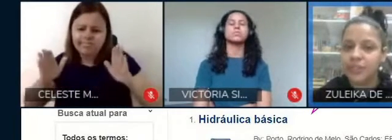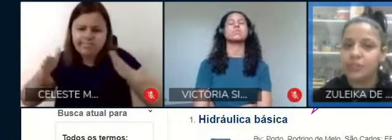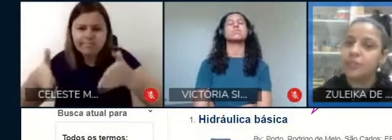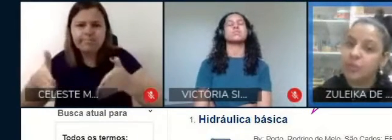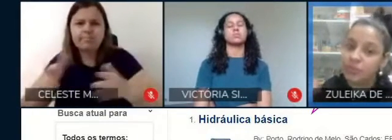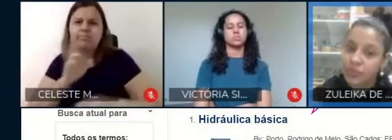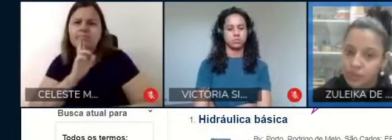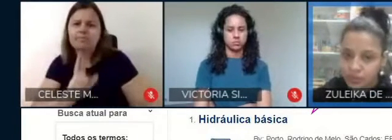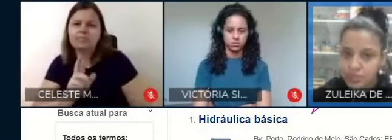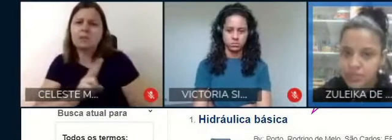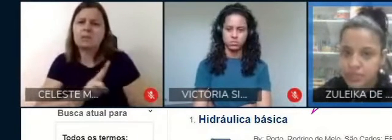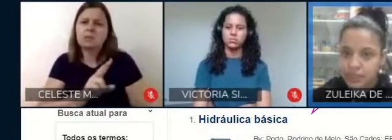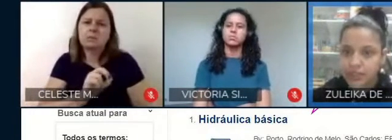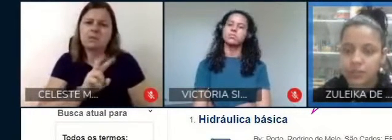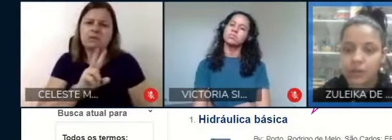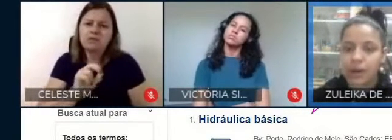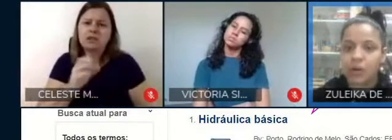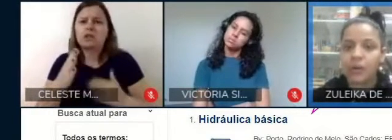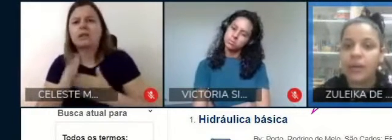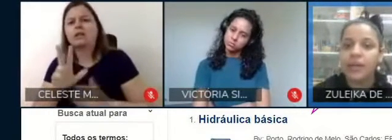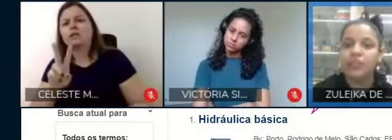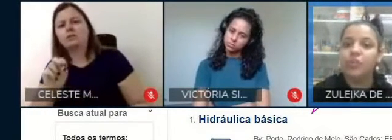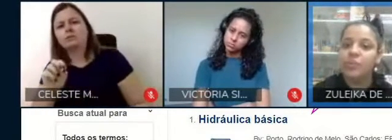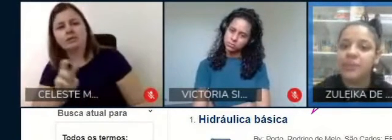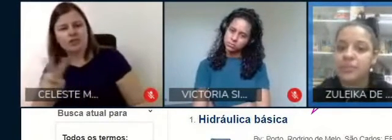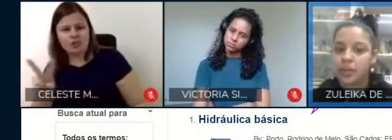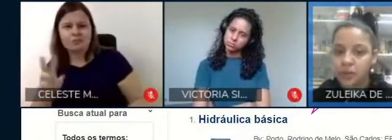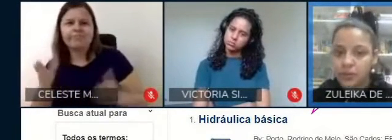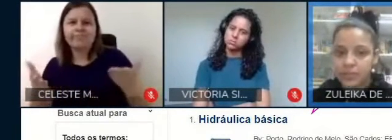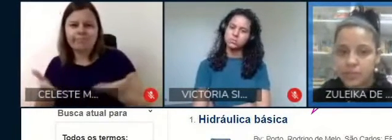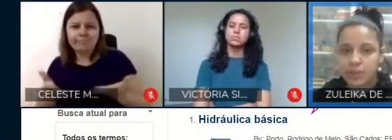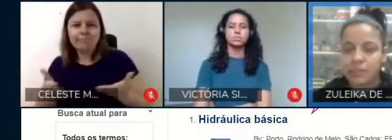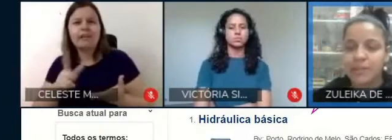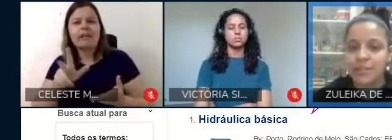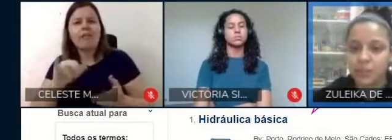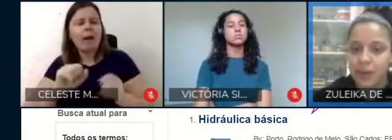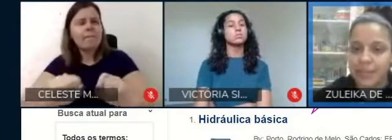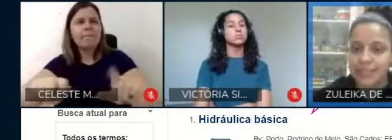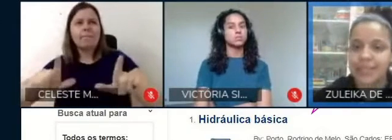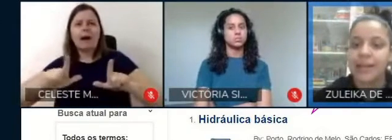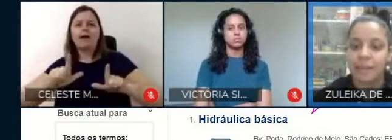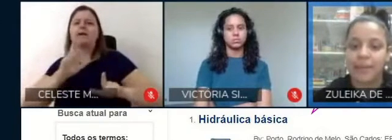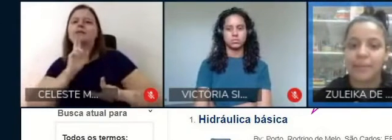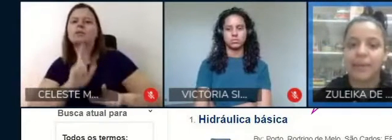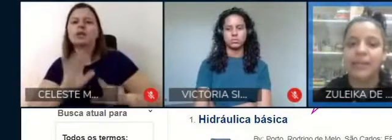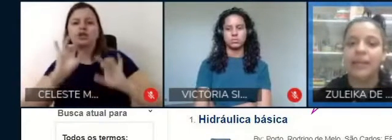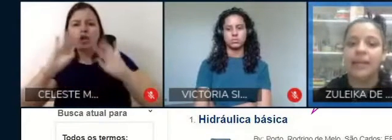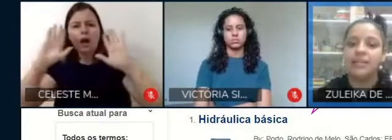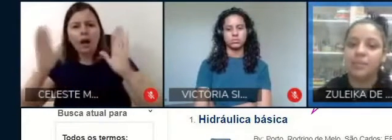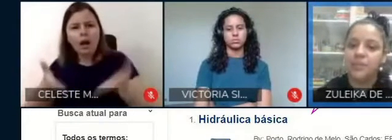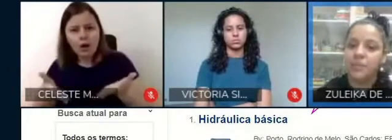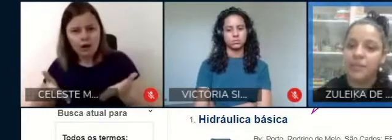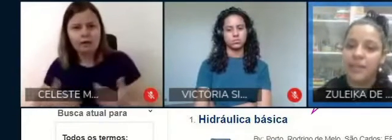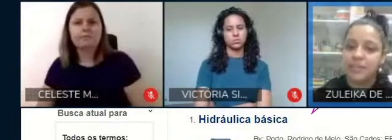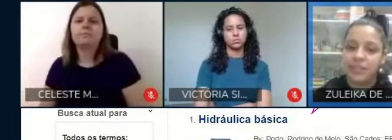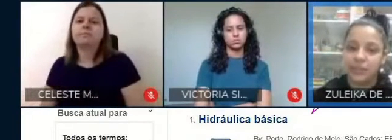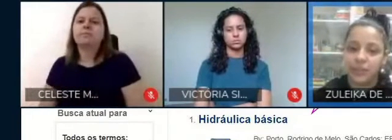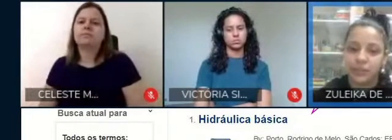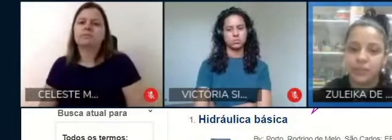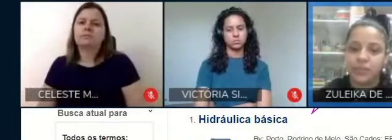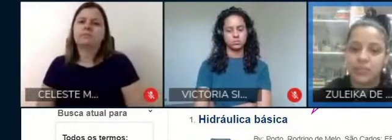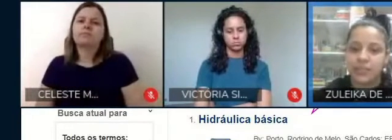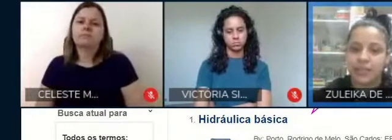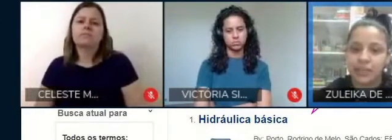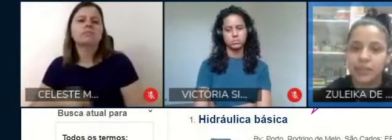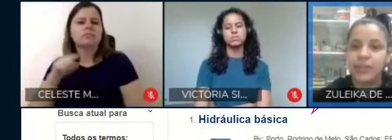de 2020 a 2022, nossa data atual, e vou obter só coisas bem mais atuais, tá bem? Essa